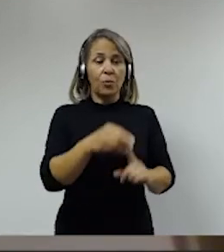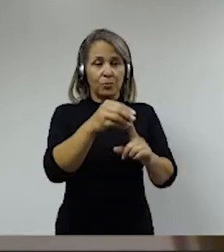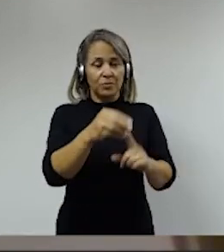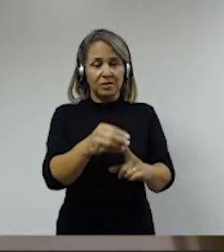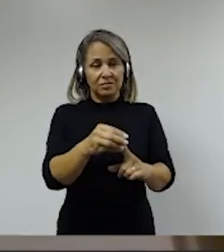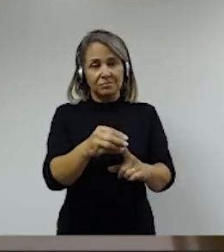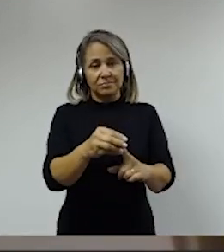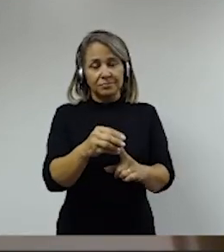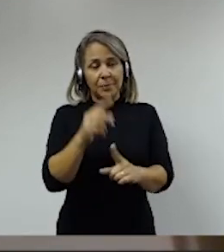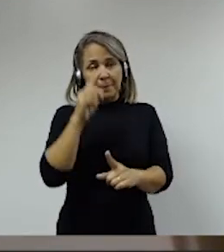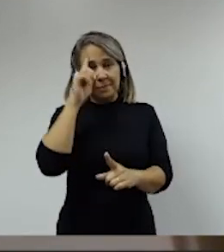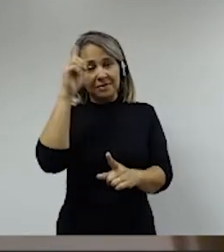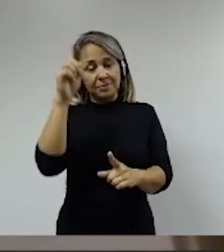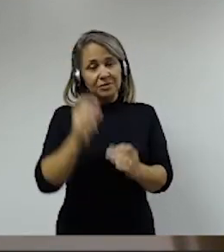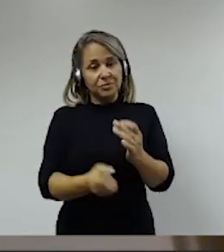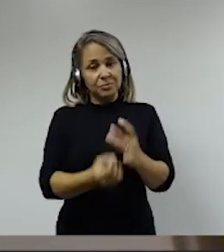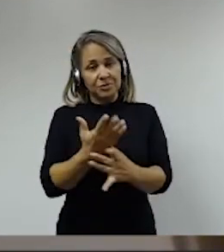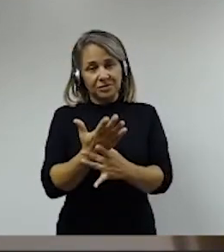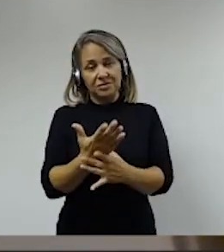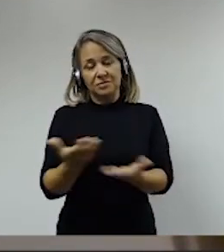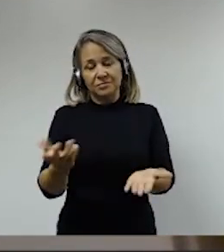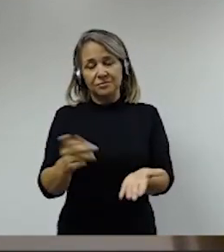produção.